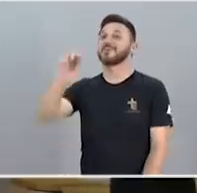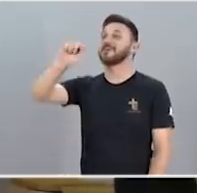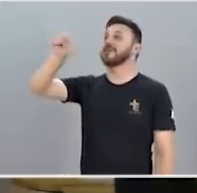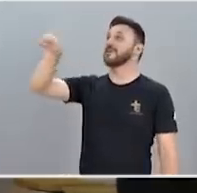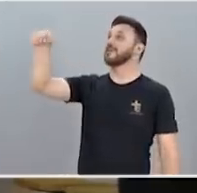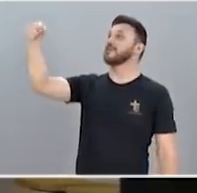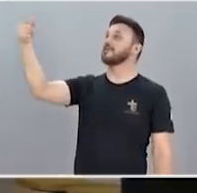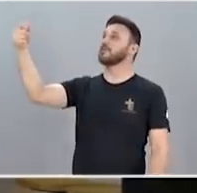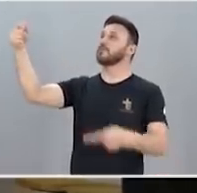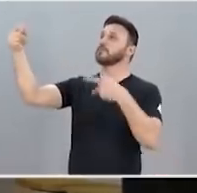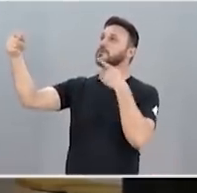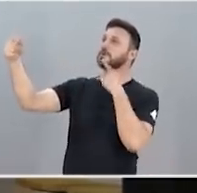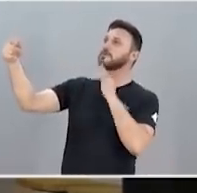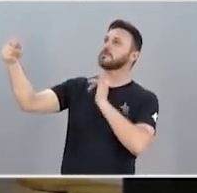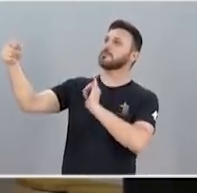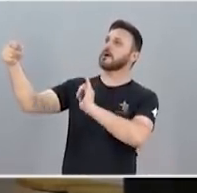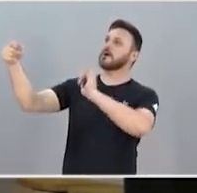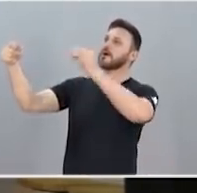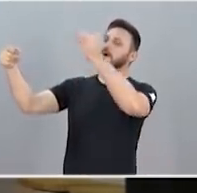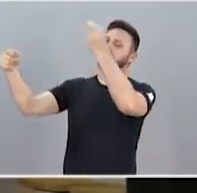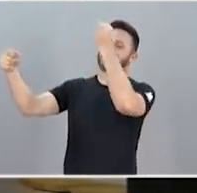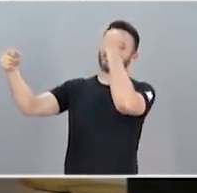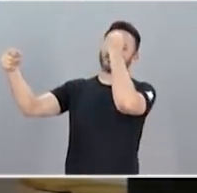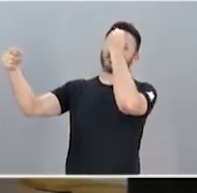novo. Em nome do